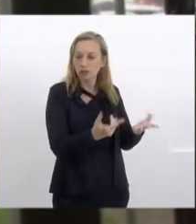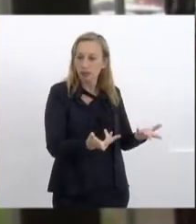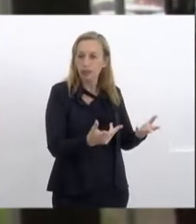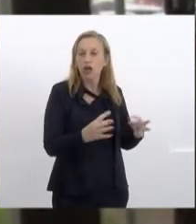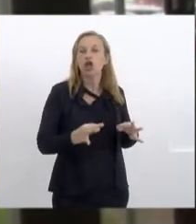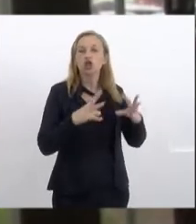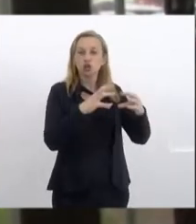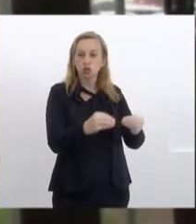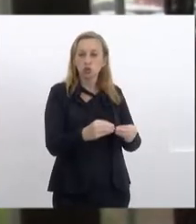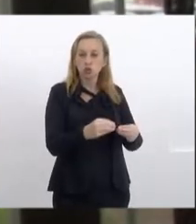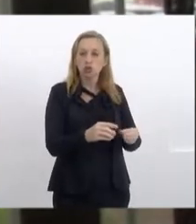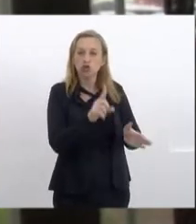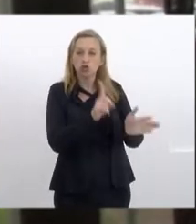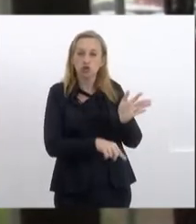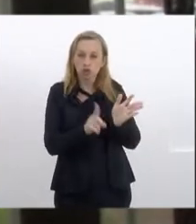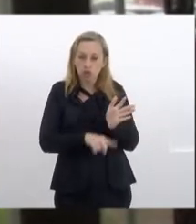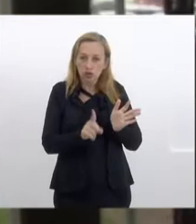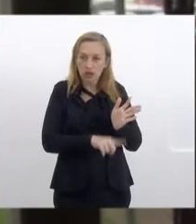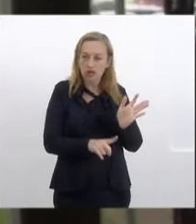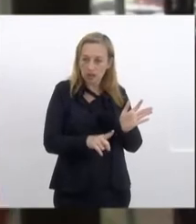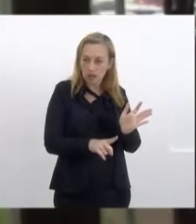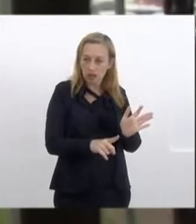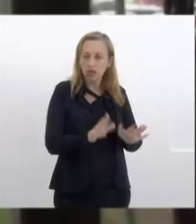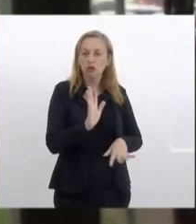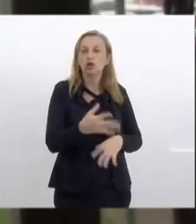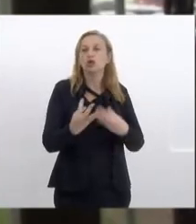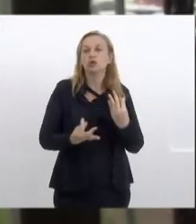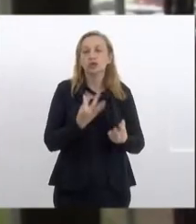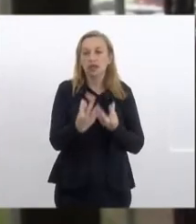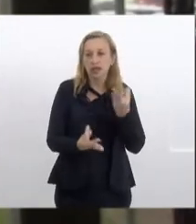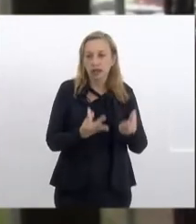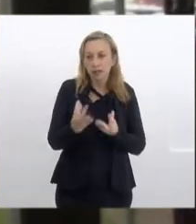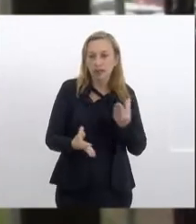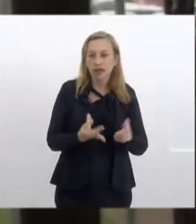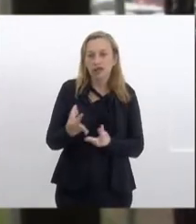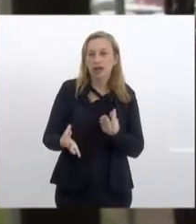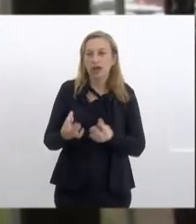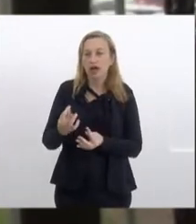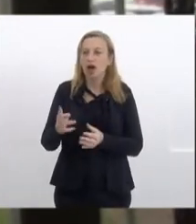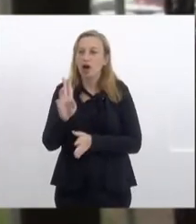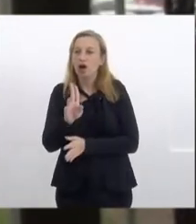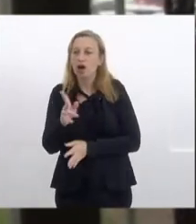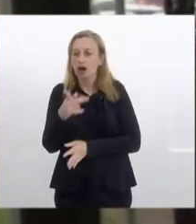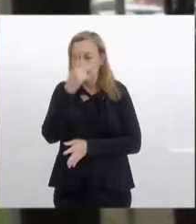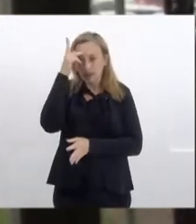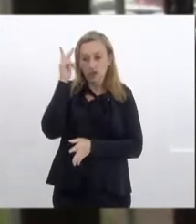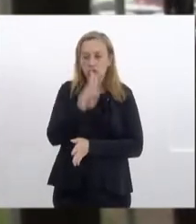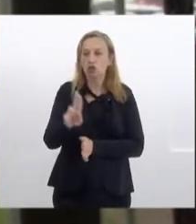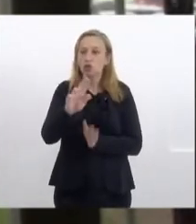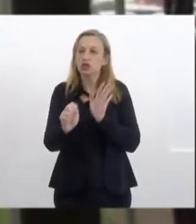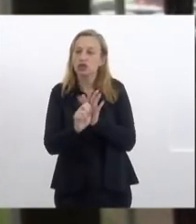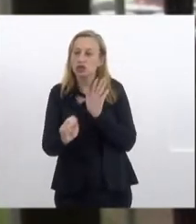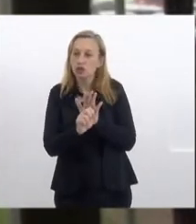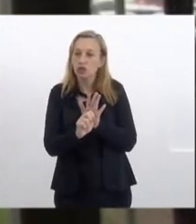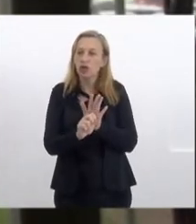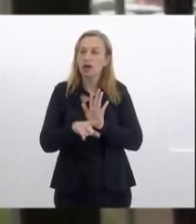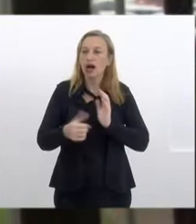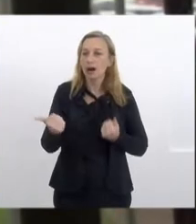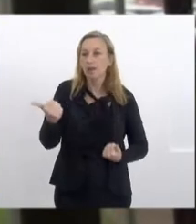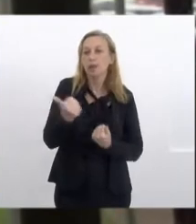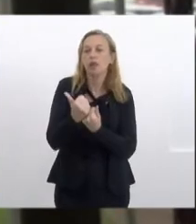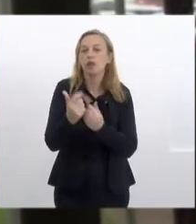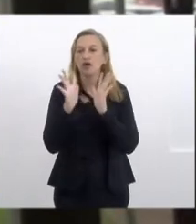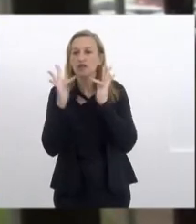toda a parte de redução da demanda, o tratamento ao dependente químico e apoio aos seus familiares, a prevenção,